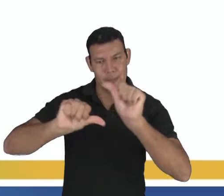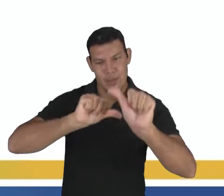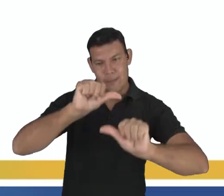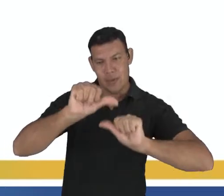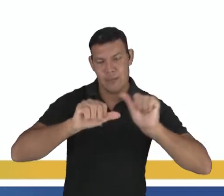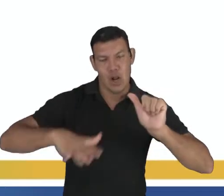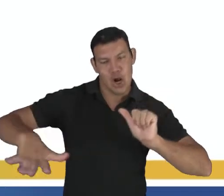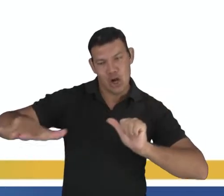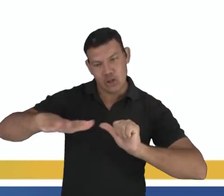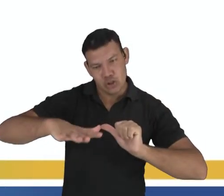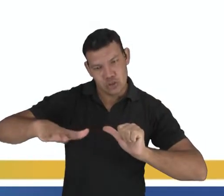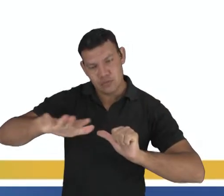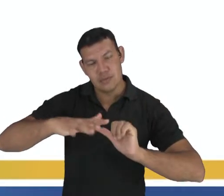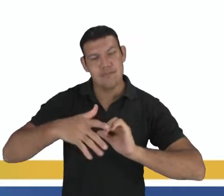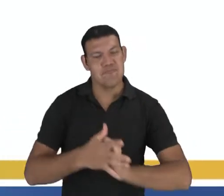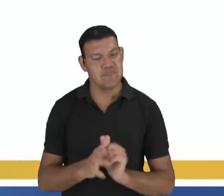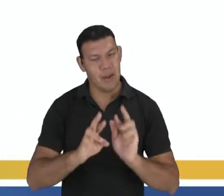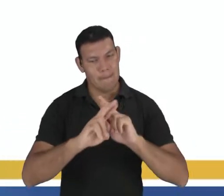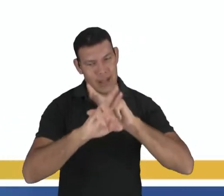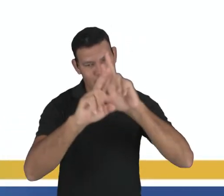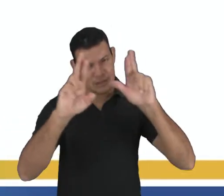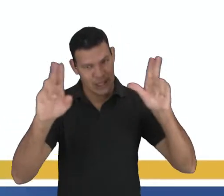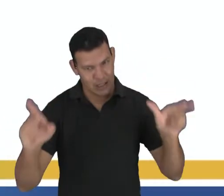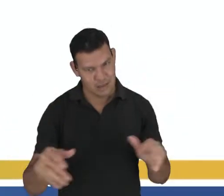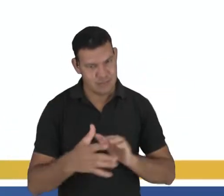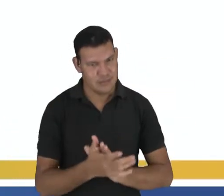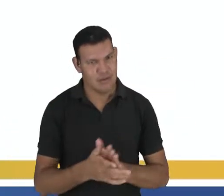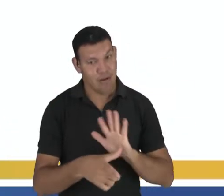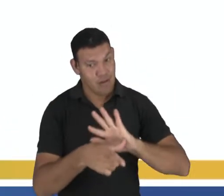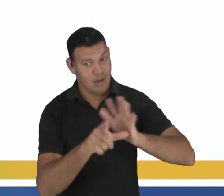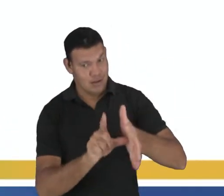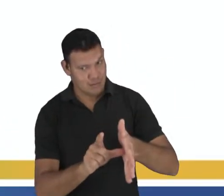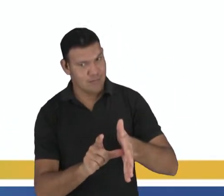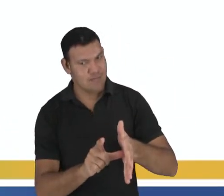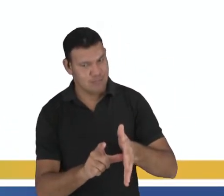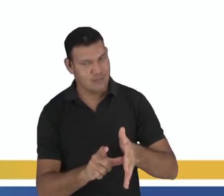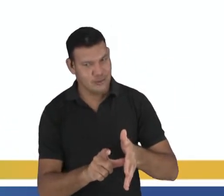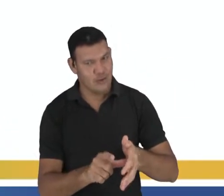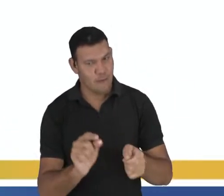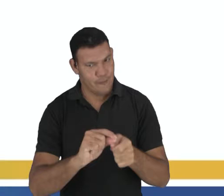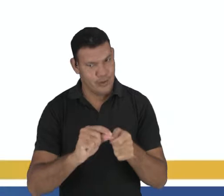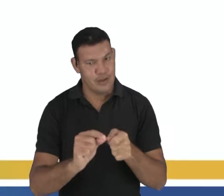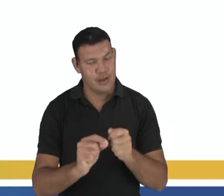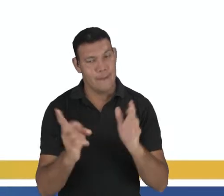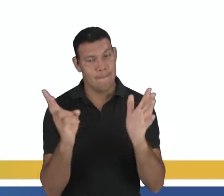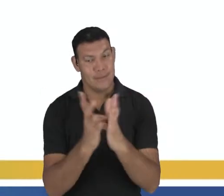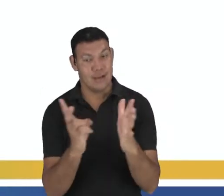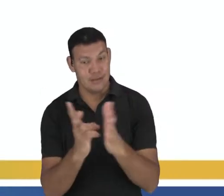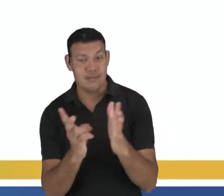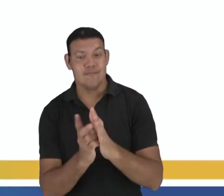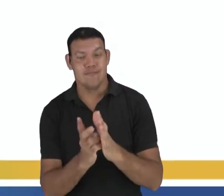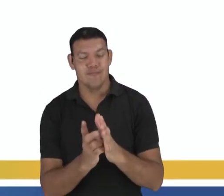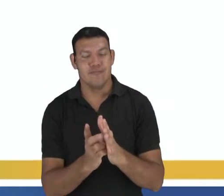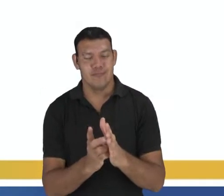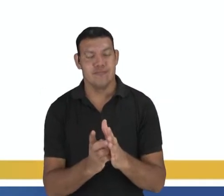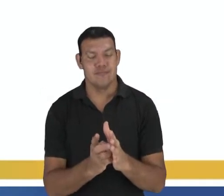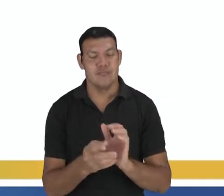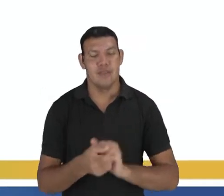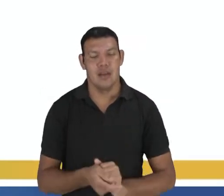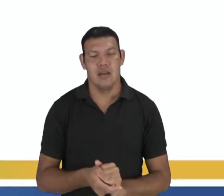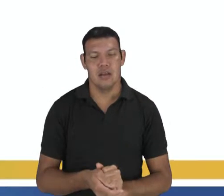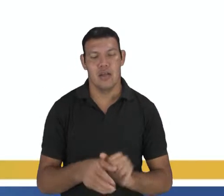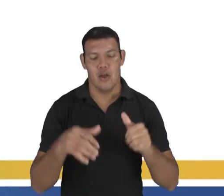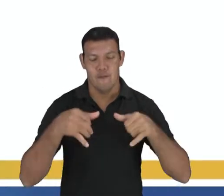espaço geográfico de forma diferente do espaço criado pelos indígenas, buscando se estabelecer da sua